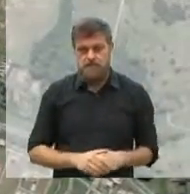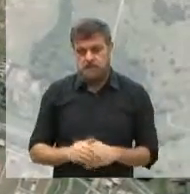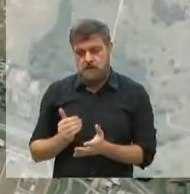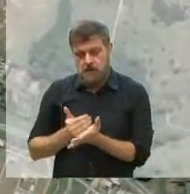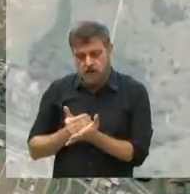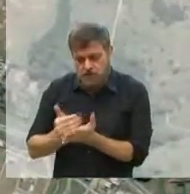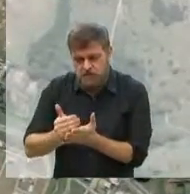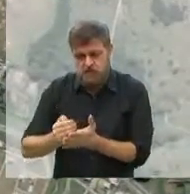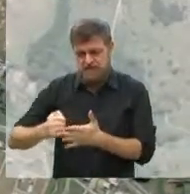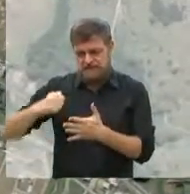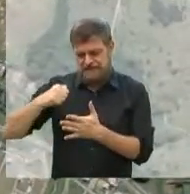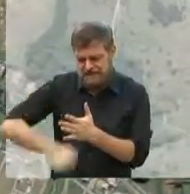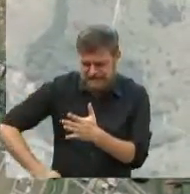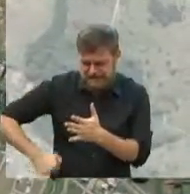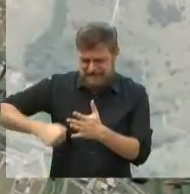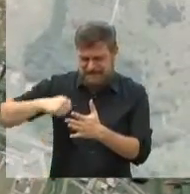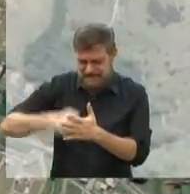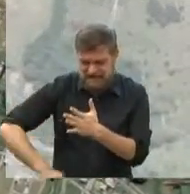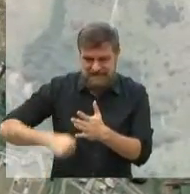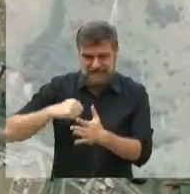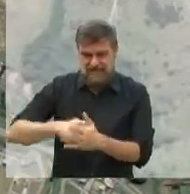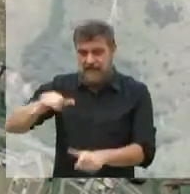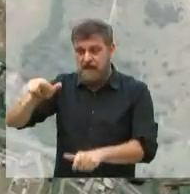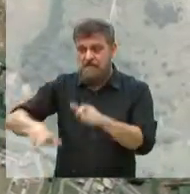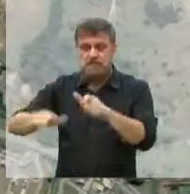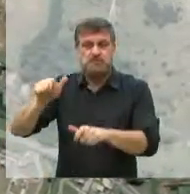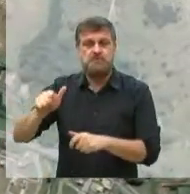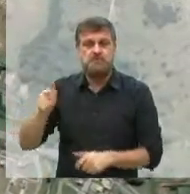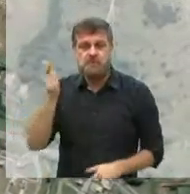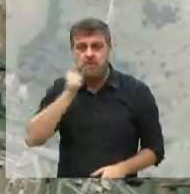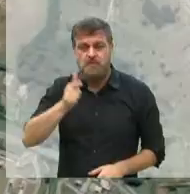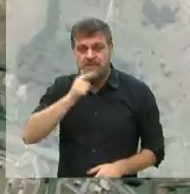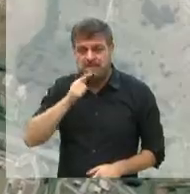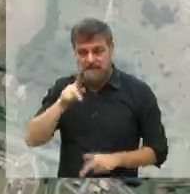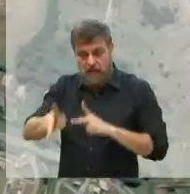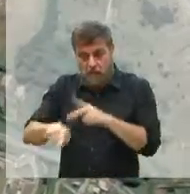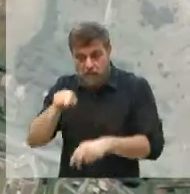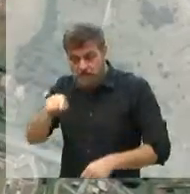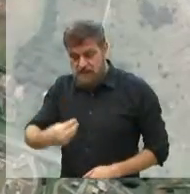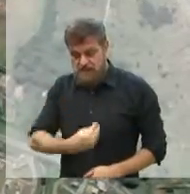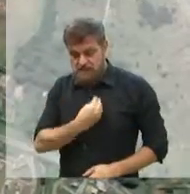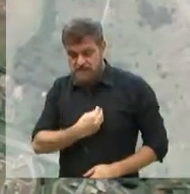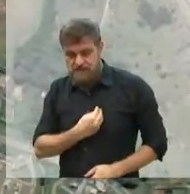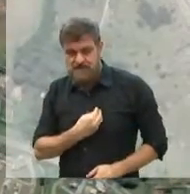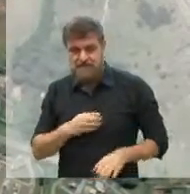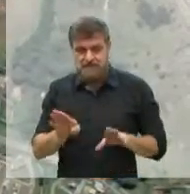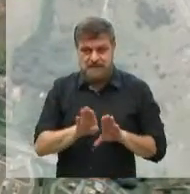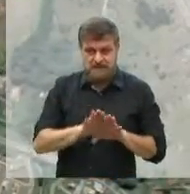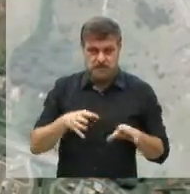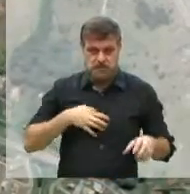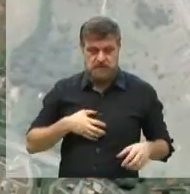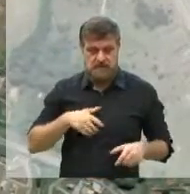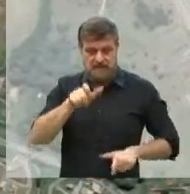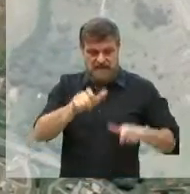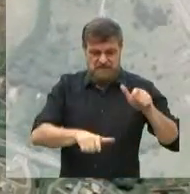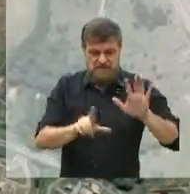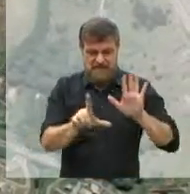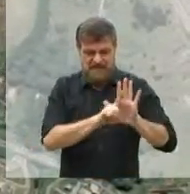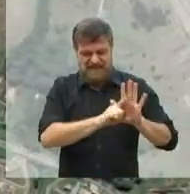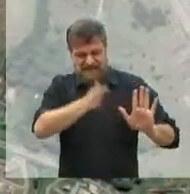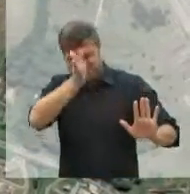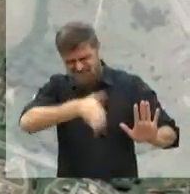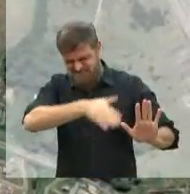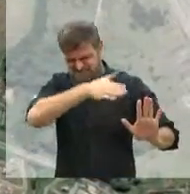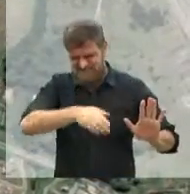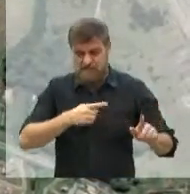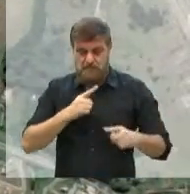uma luta para sobrevivência, a manutenção desta população e do outro lado uma luta para derrubar as leis que não deixavam